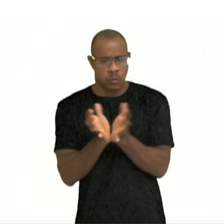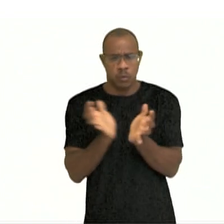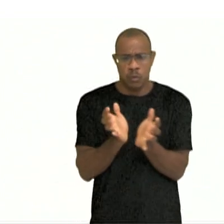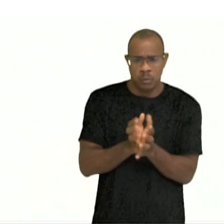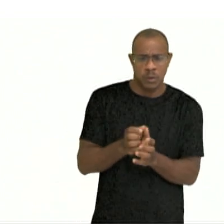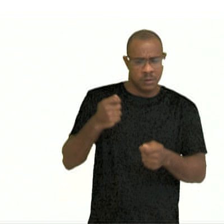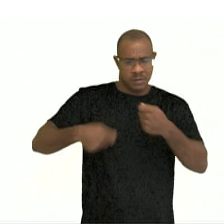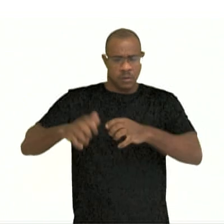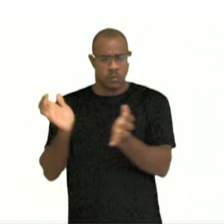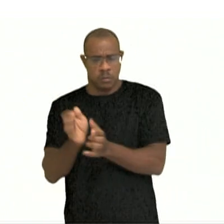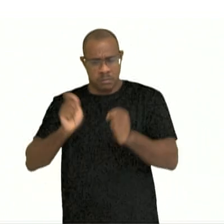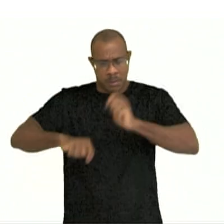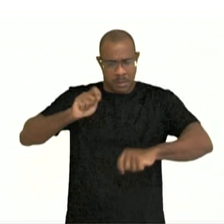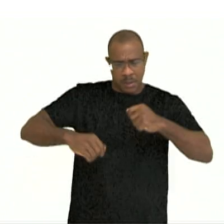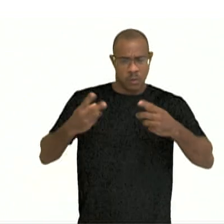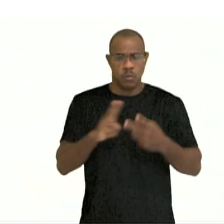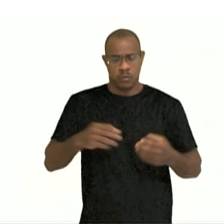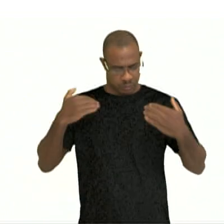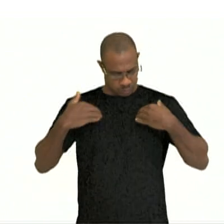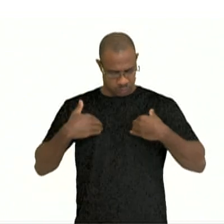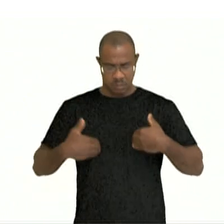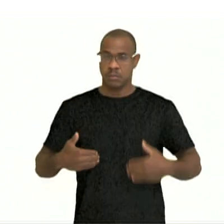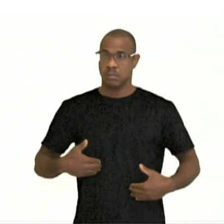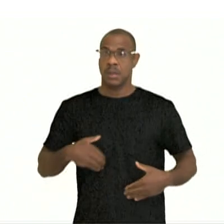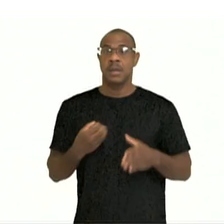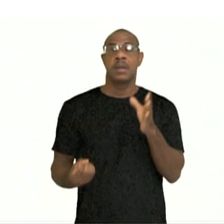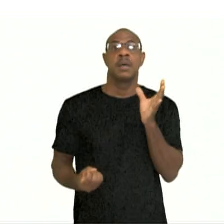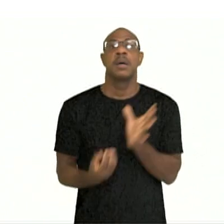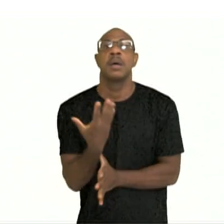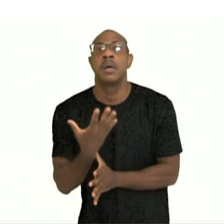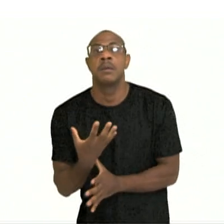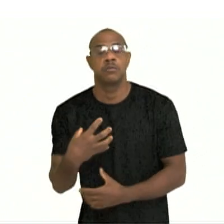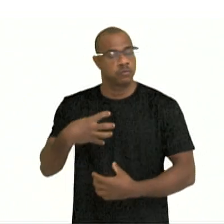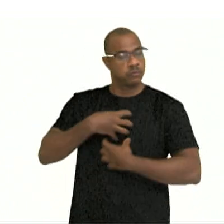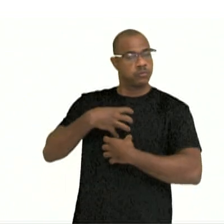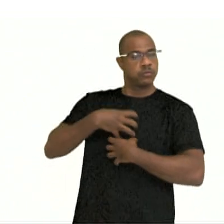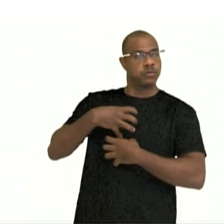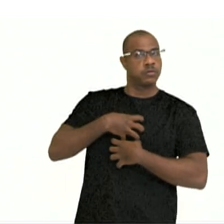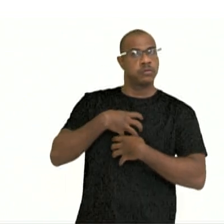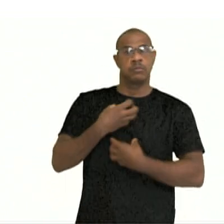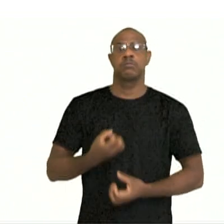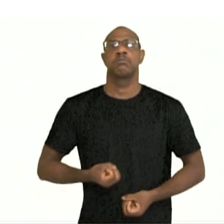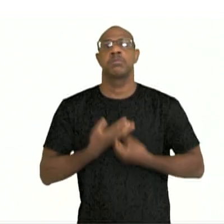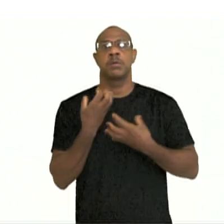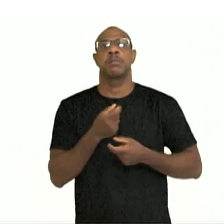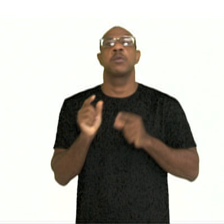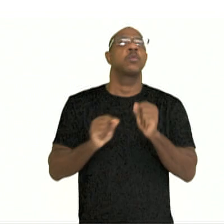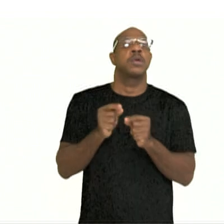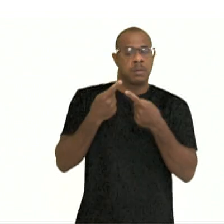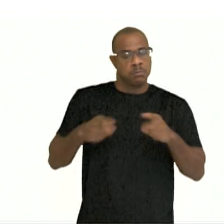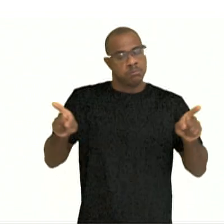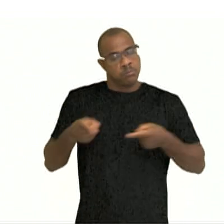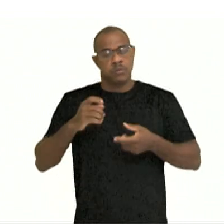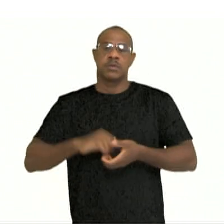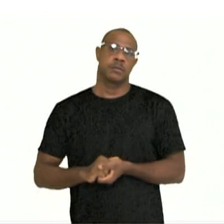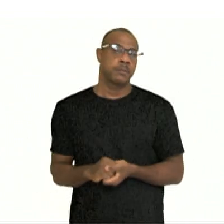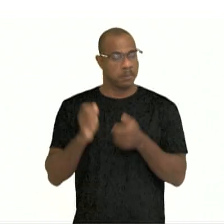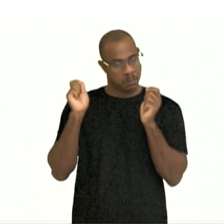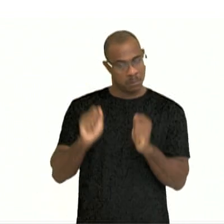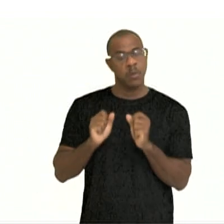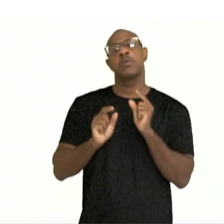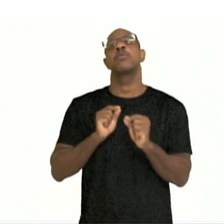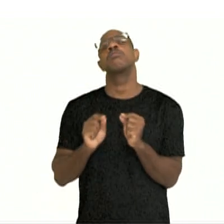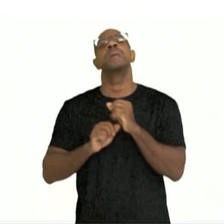utilizam a percussão corporal para criar formas de produzir música. Eu posso dizer a vocês